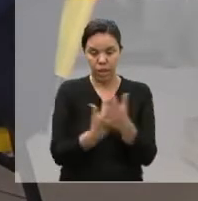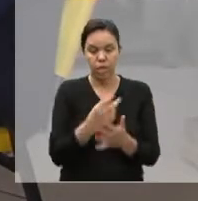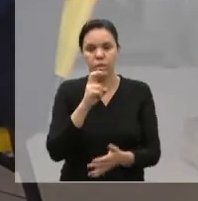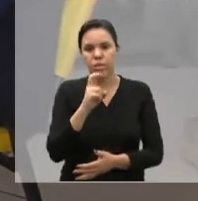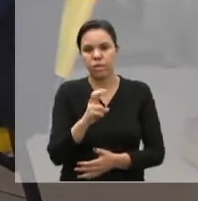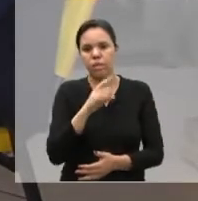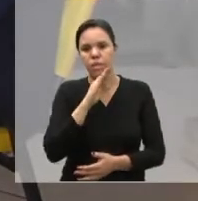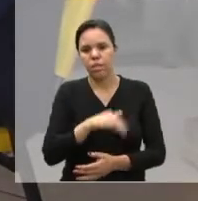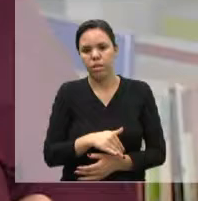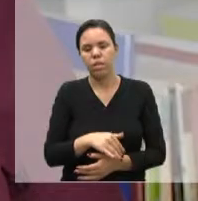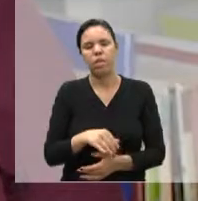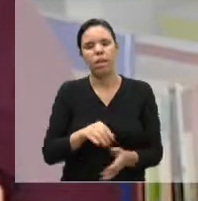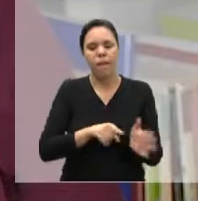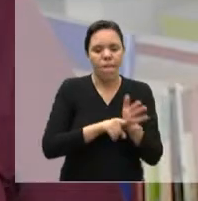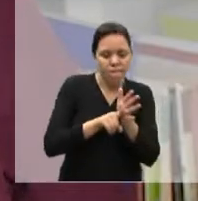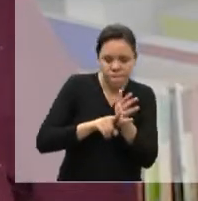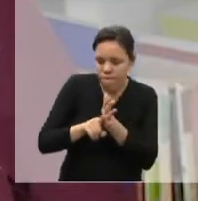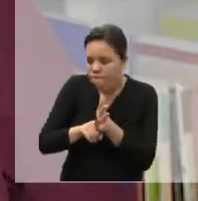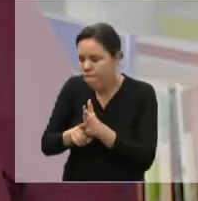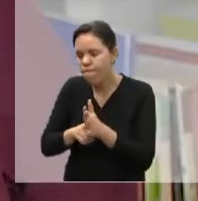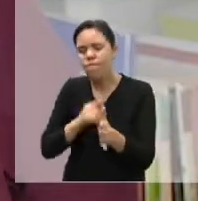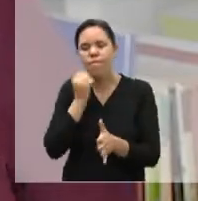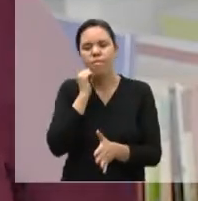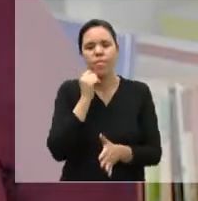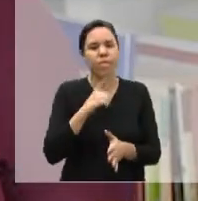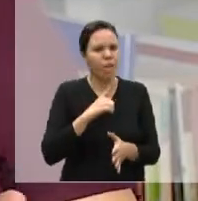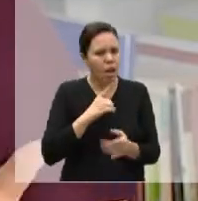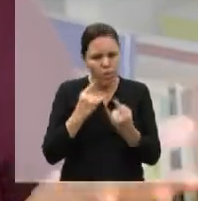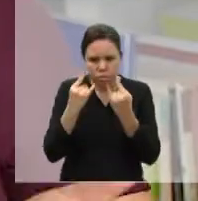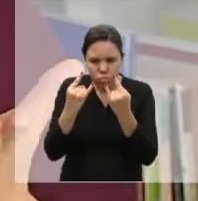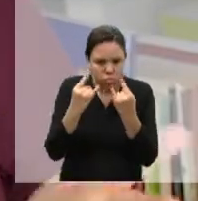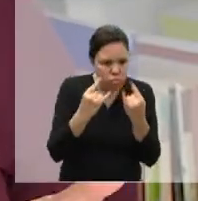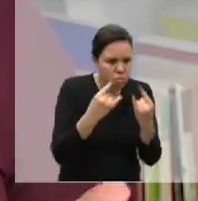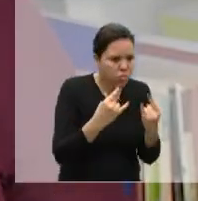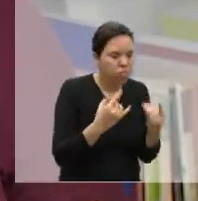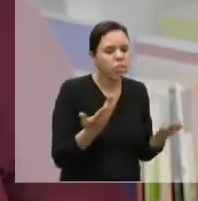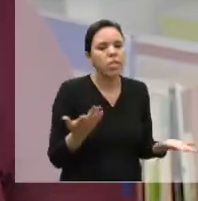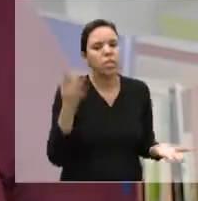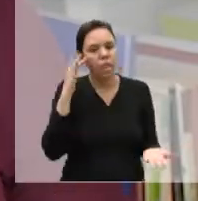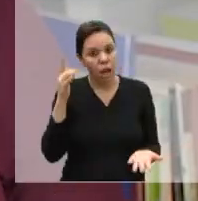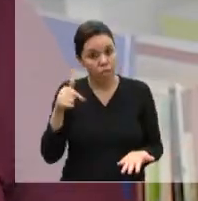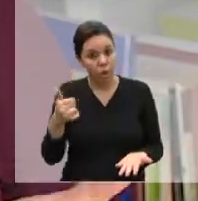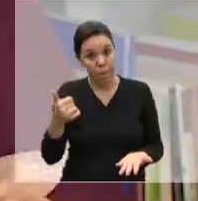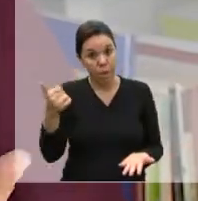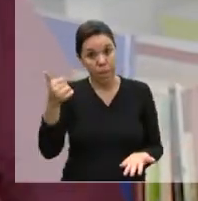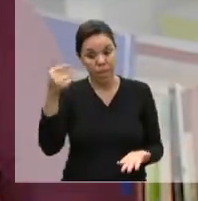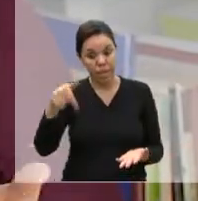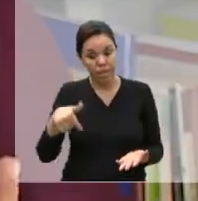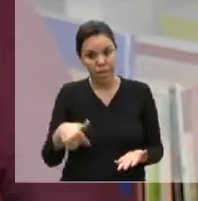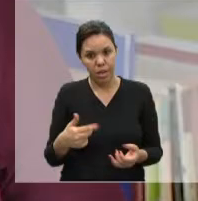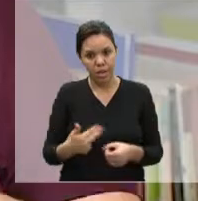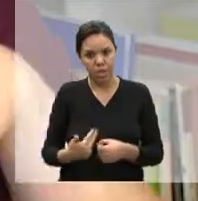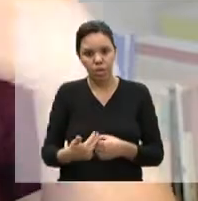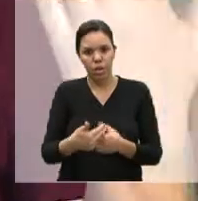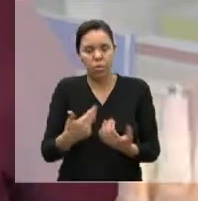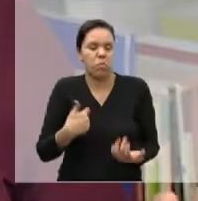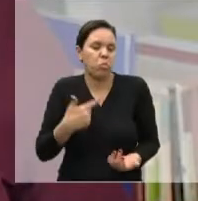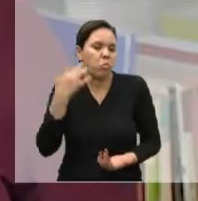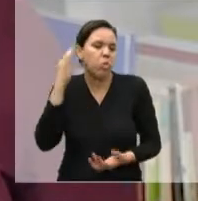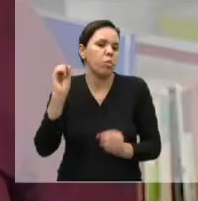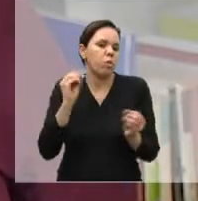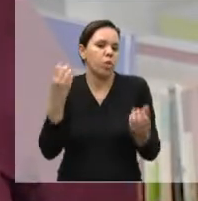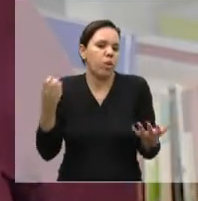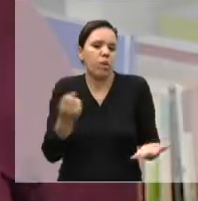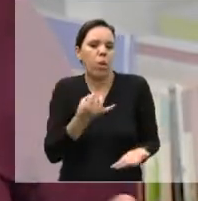foi a primeira edição. Foi a primeira edição aqui na Unicamp, então a gente não tinha ideia de quantas inscrições a gente receberia. Eram apenas, a gente usou o